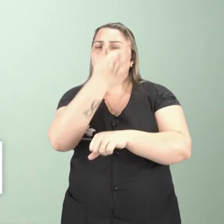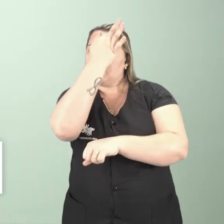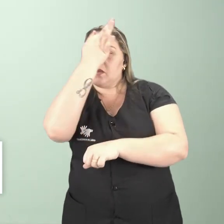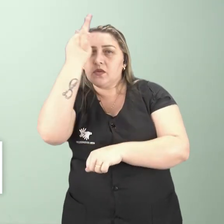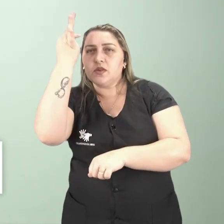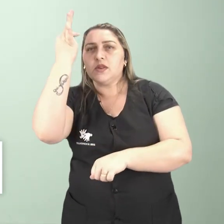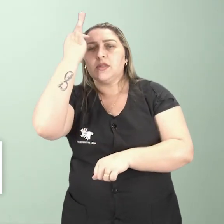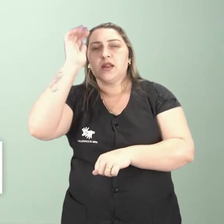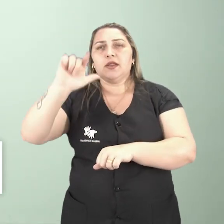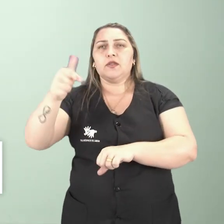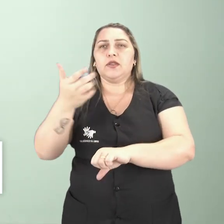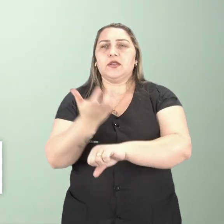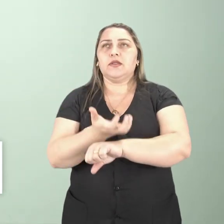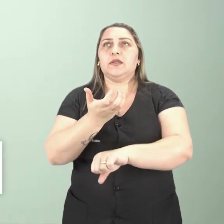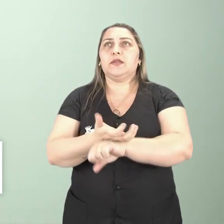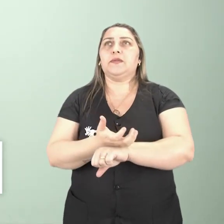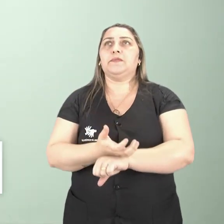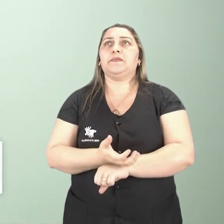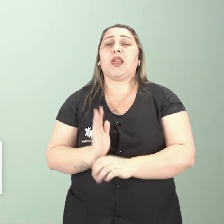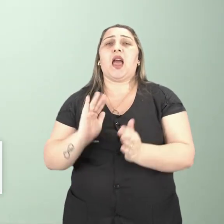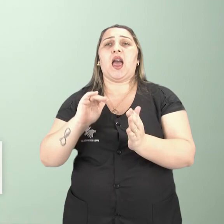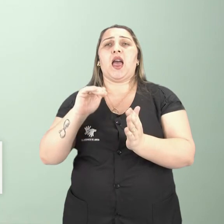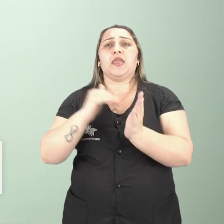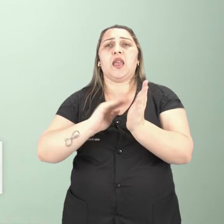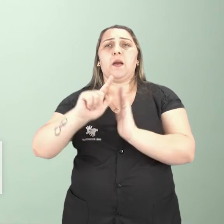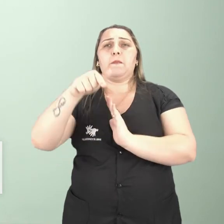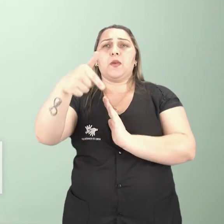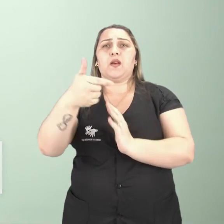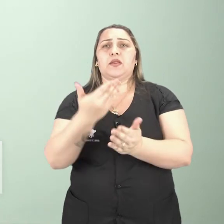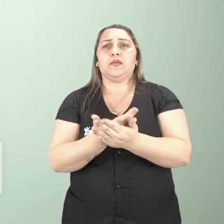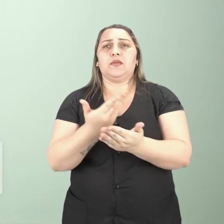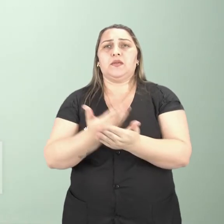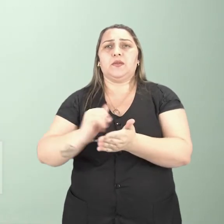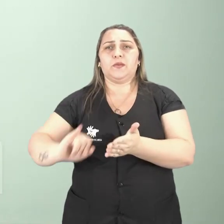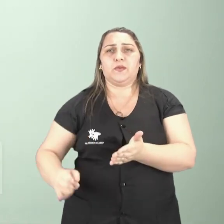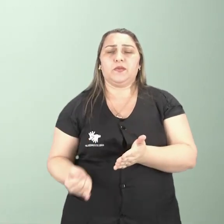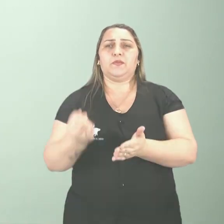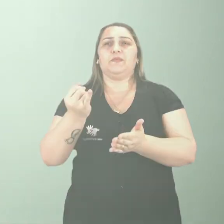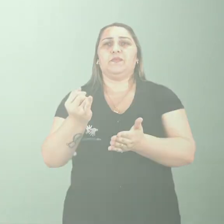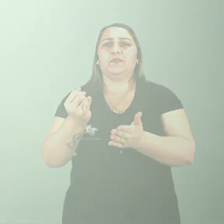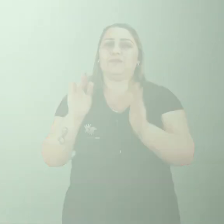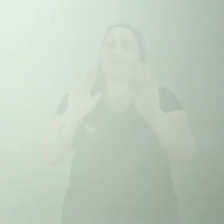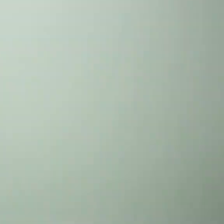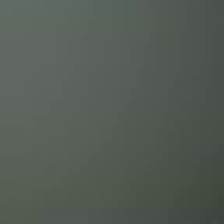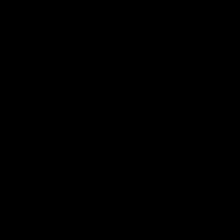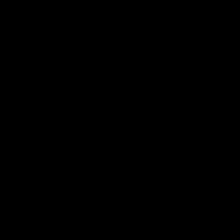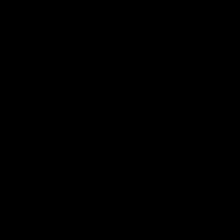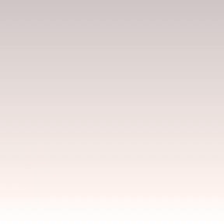filosofia e nas demais disciplinas. Até uma próxima oportunidade.